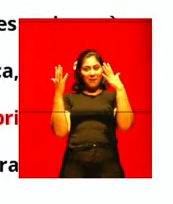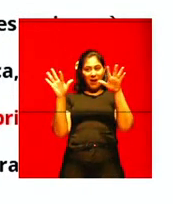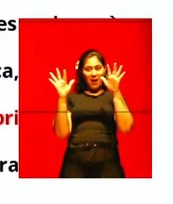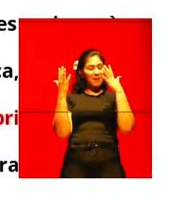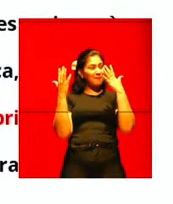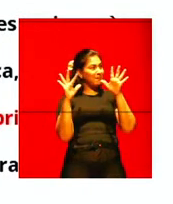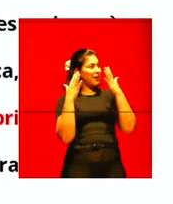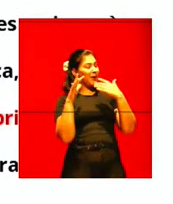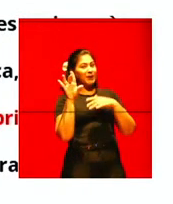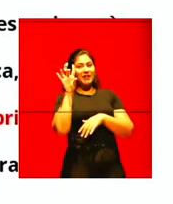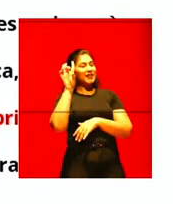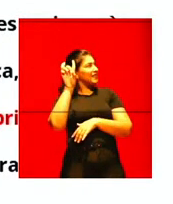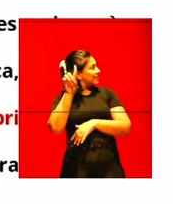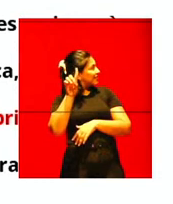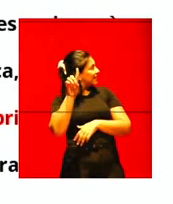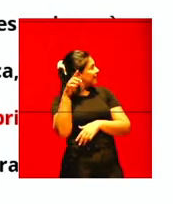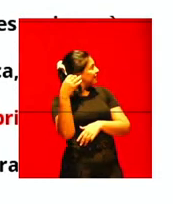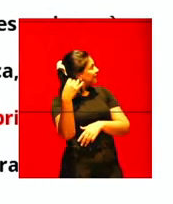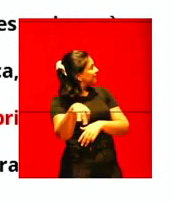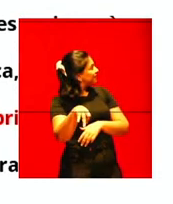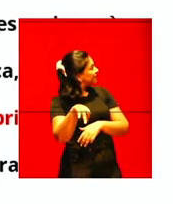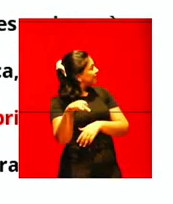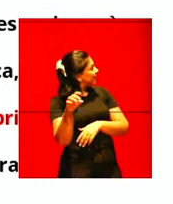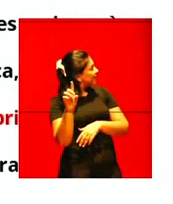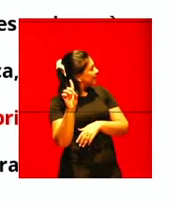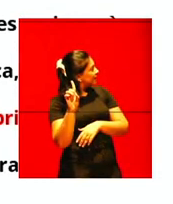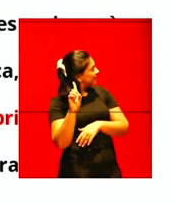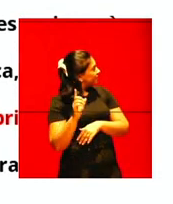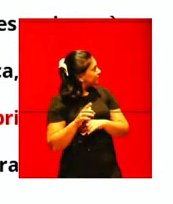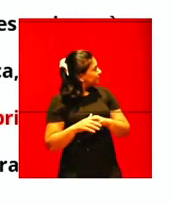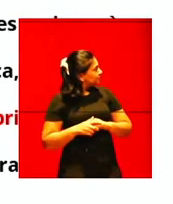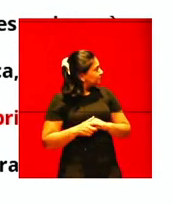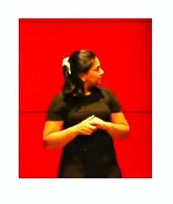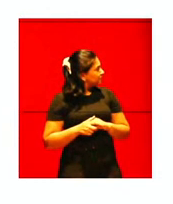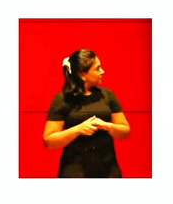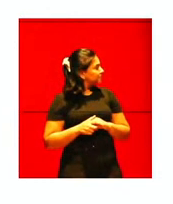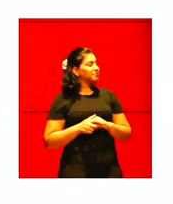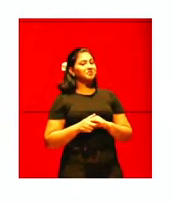Parabéns! Muito bem. É isso aí, meu povo.